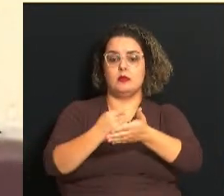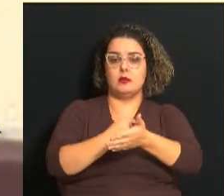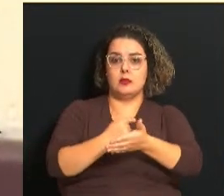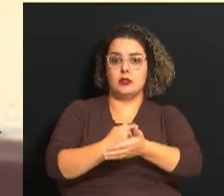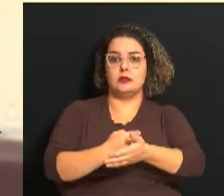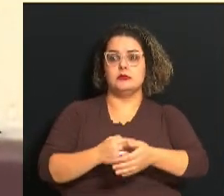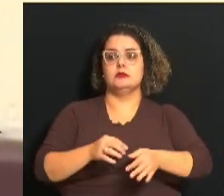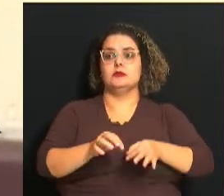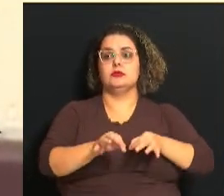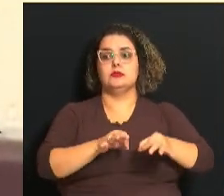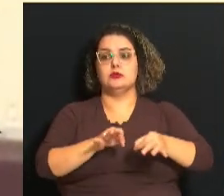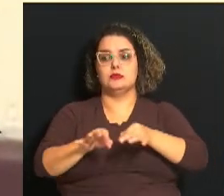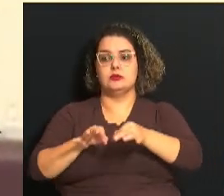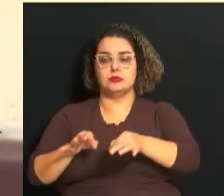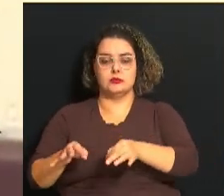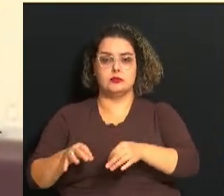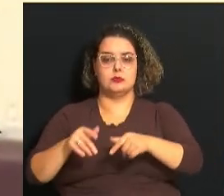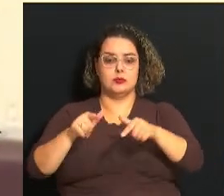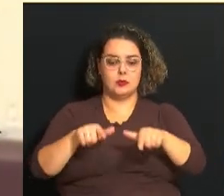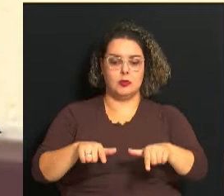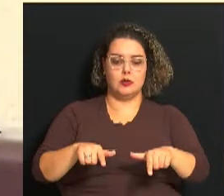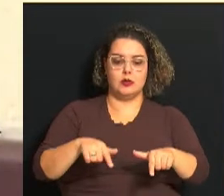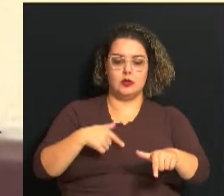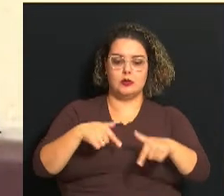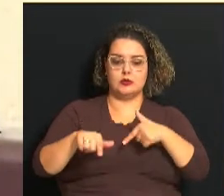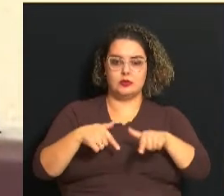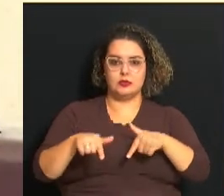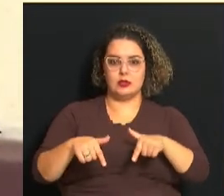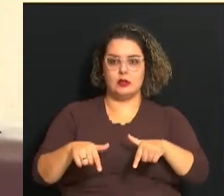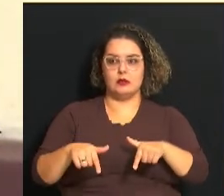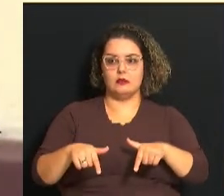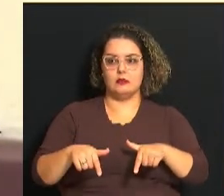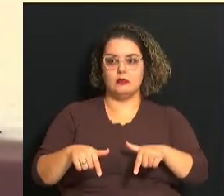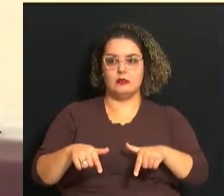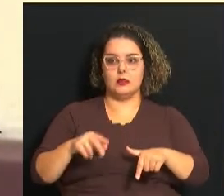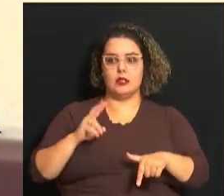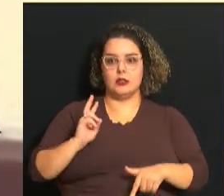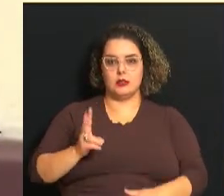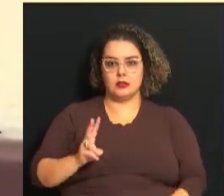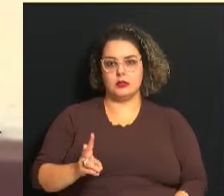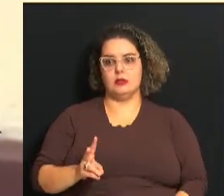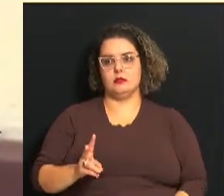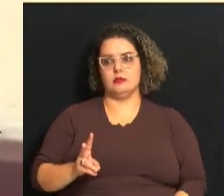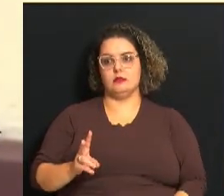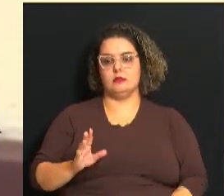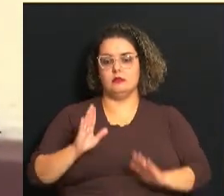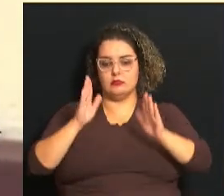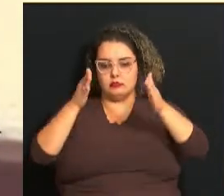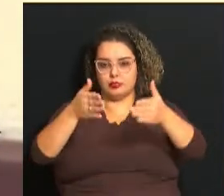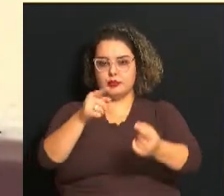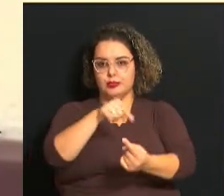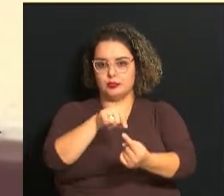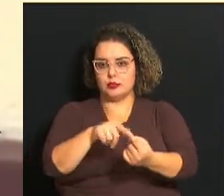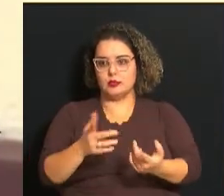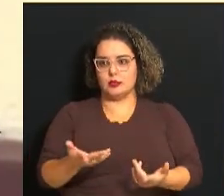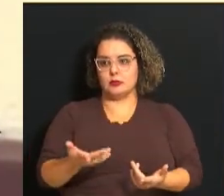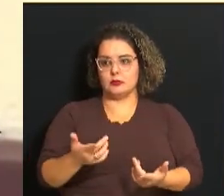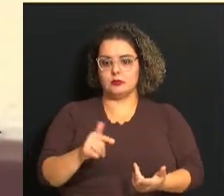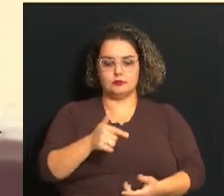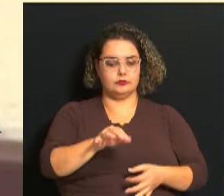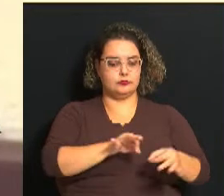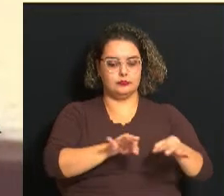organizar de se organizar por local de trabalho Esses são estão sempre na mira se não tiver uma forma de se organizar